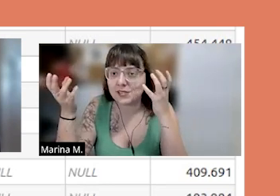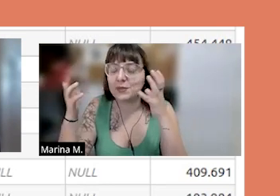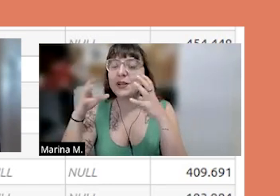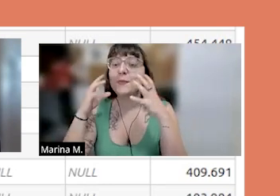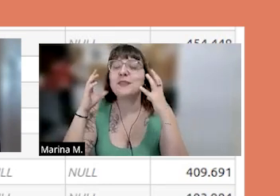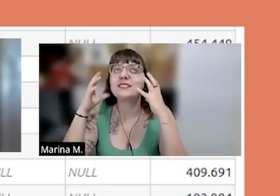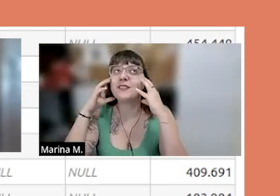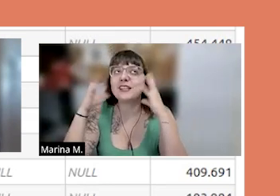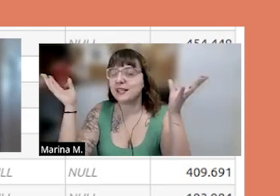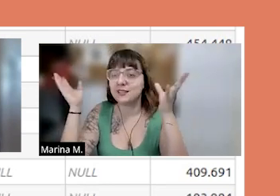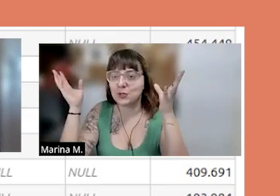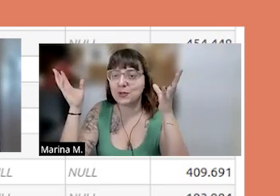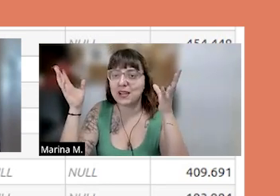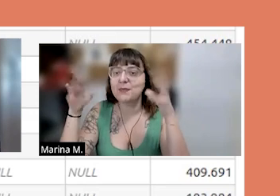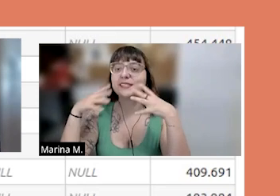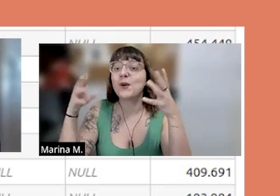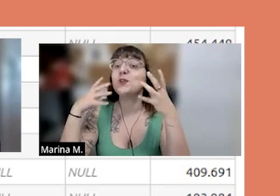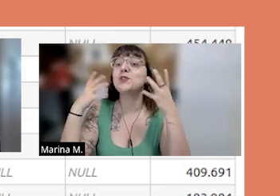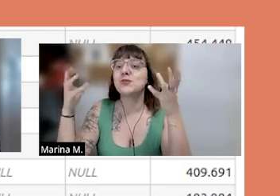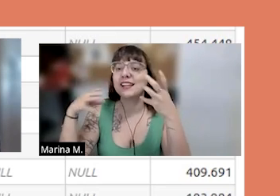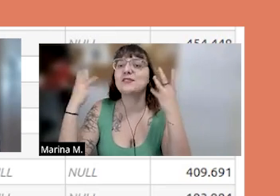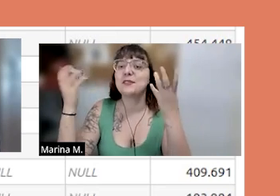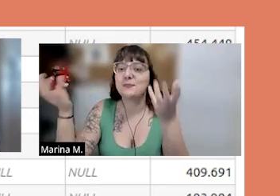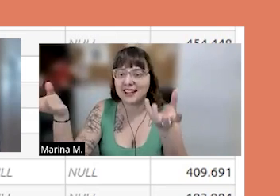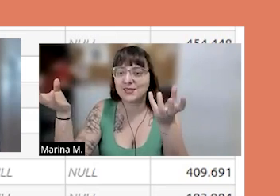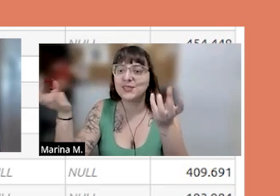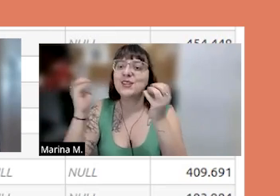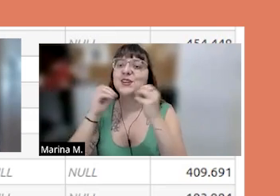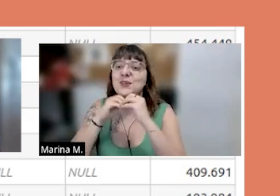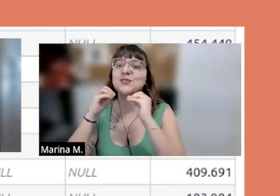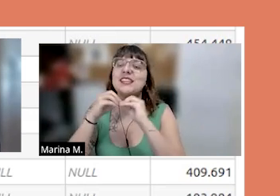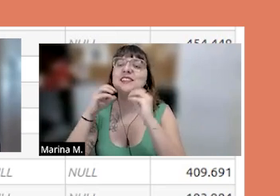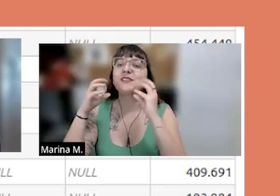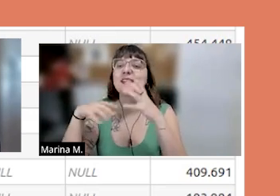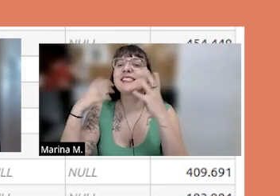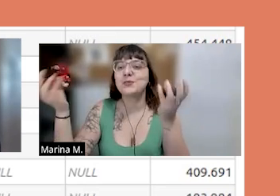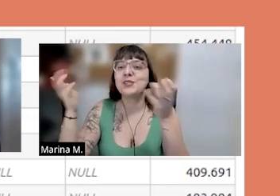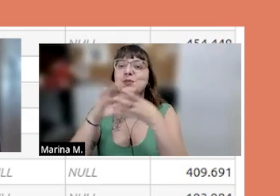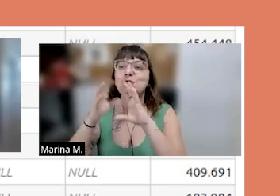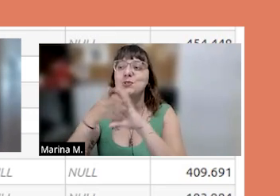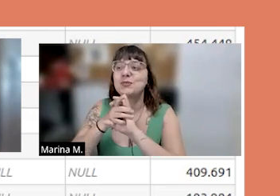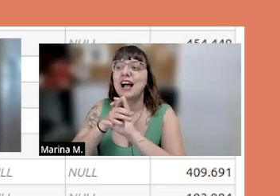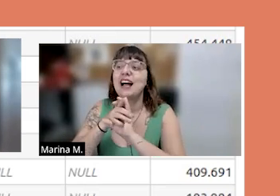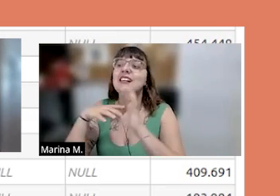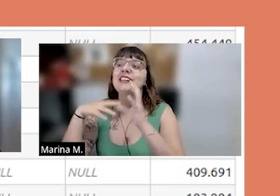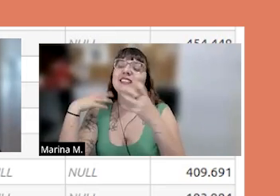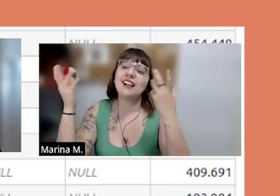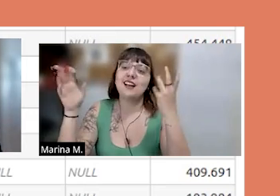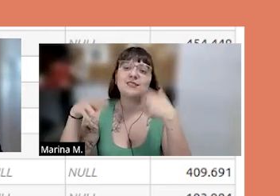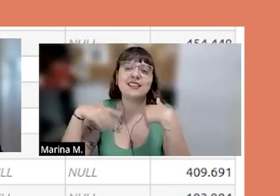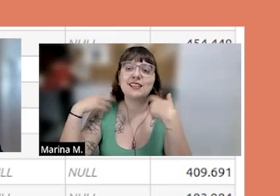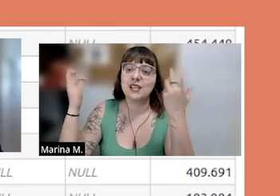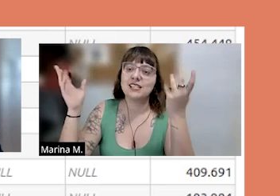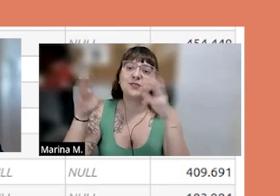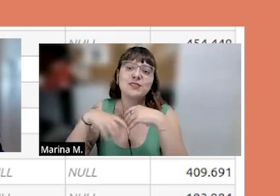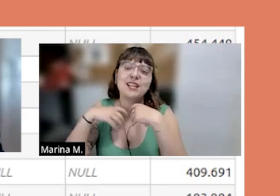o mesmo, mas faz mais sentido na minha cabeça. Códigos servem para isso. Códigos servem para ser únicos e juntar. E sei lá,